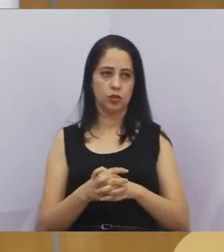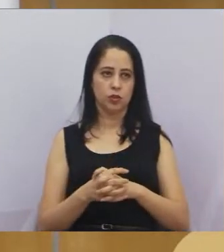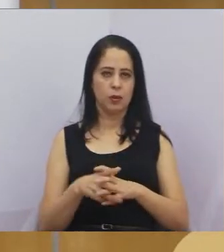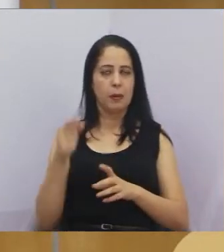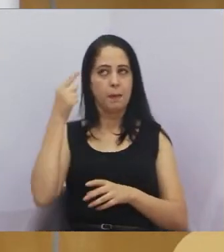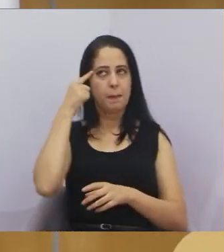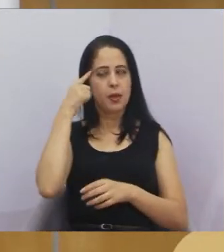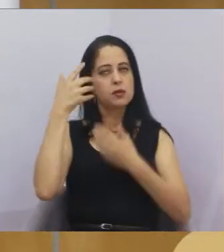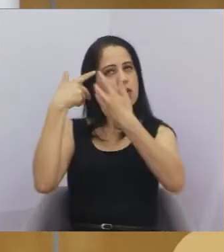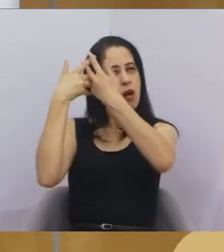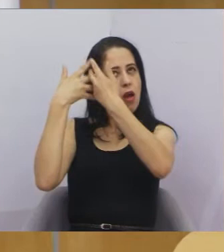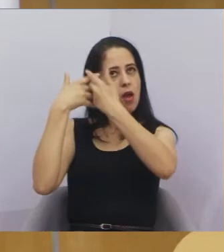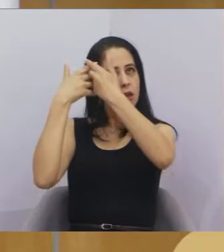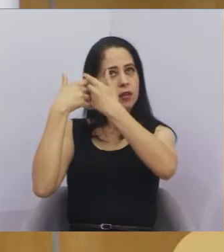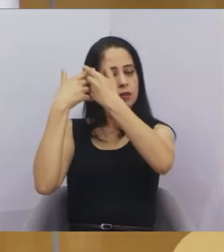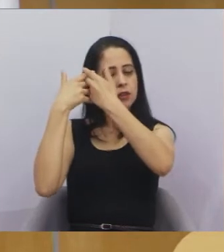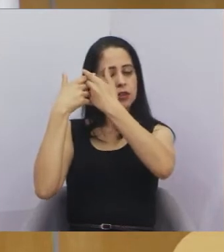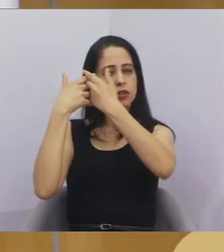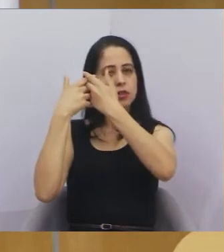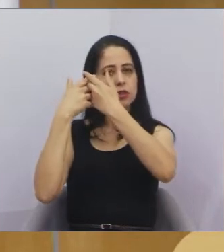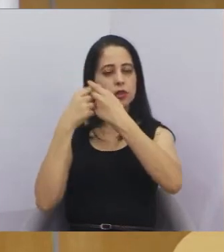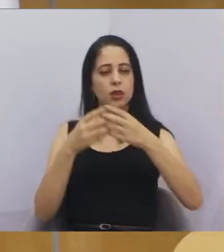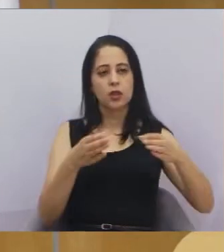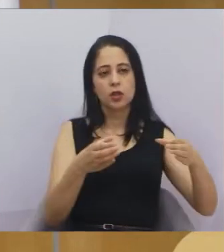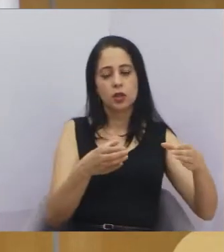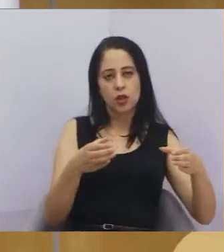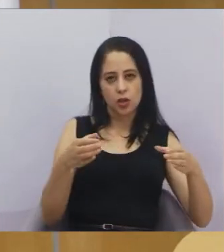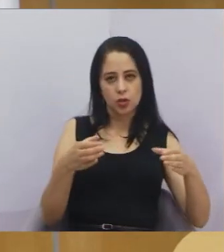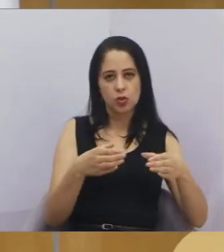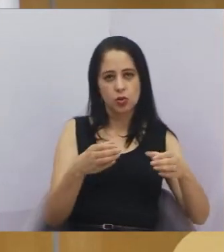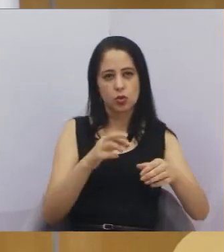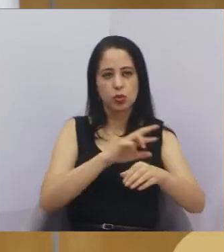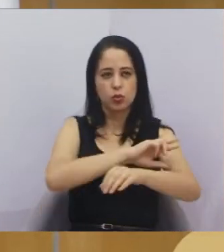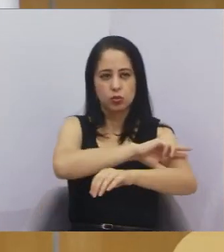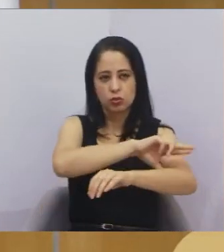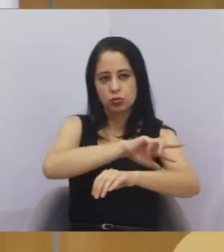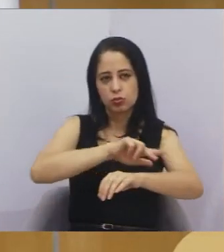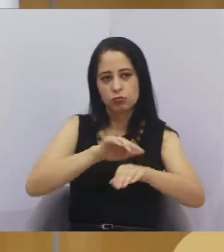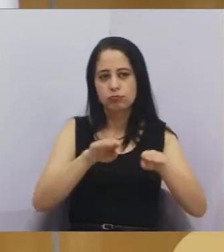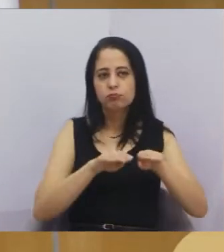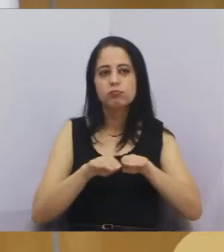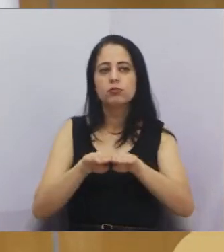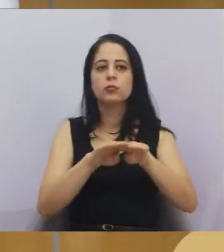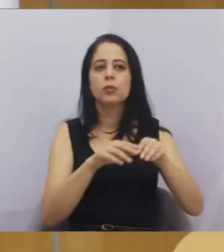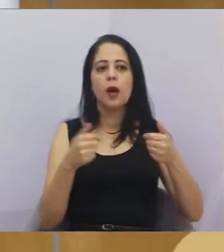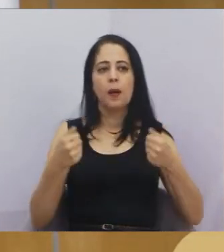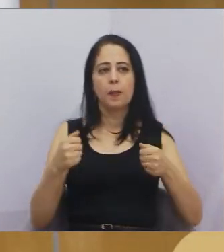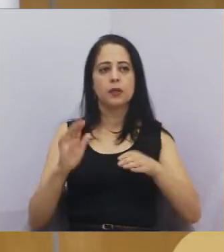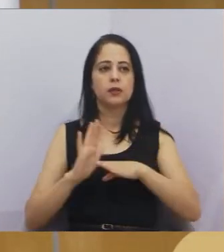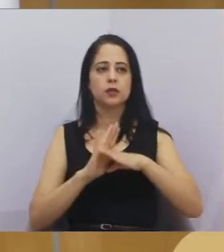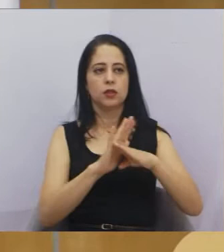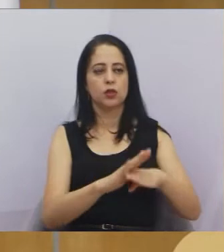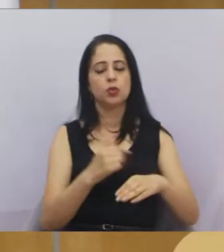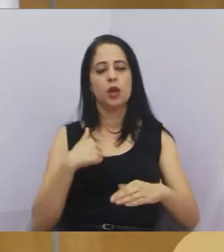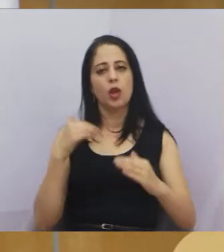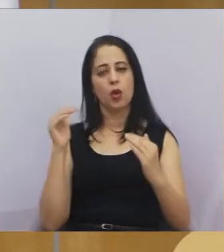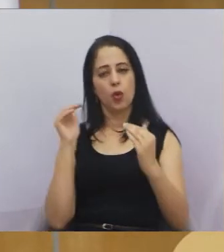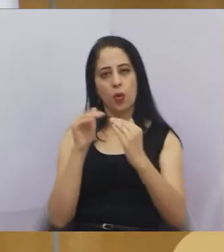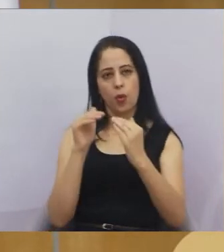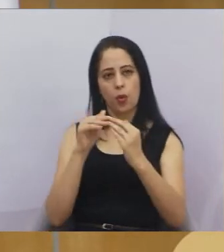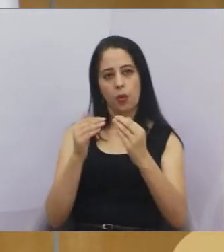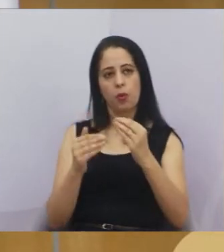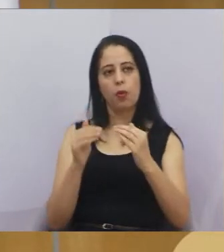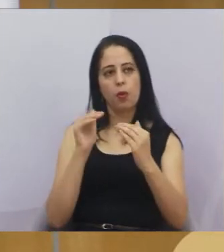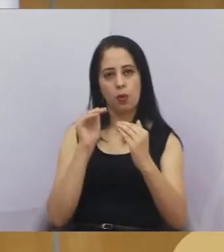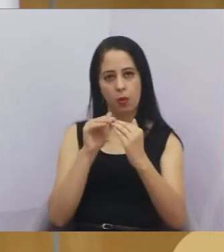necessitam de um suporte do poder público, mas a gente enxerga falhas no projeto. Então, sou favorável à